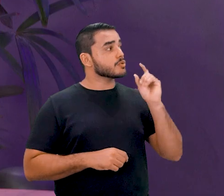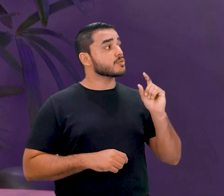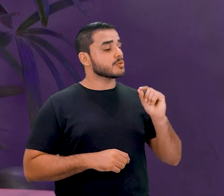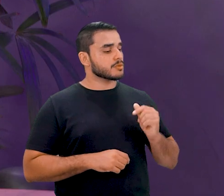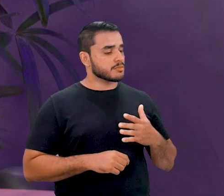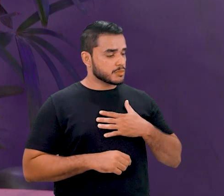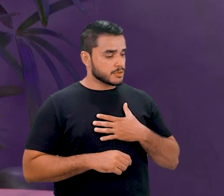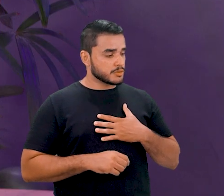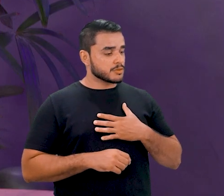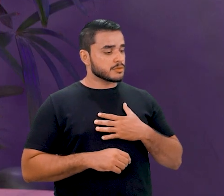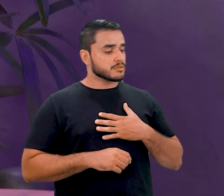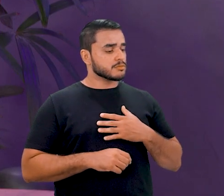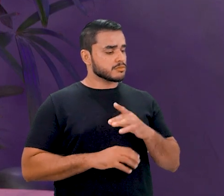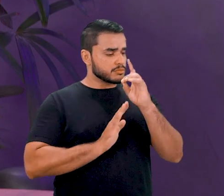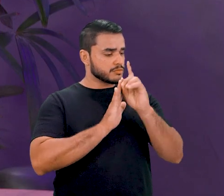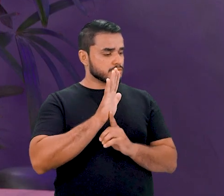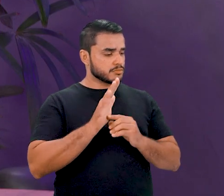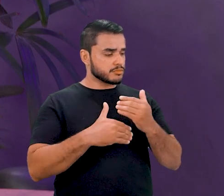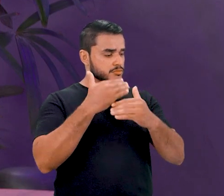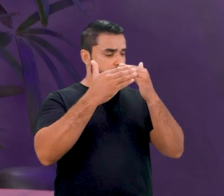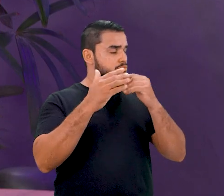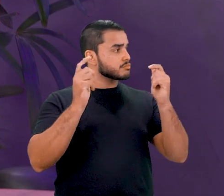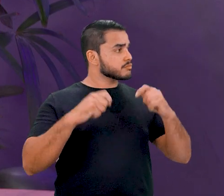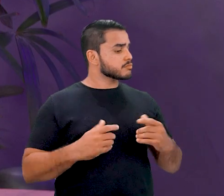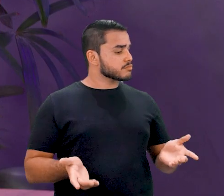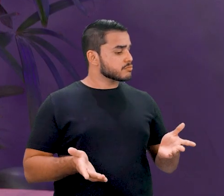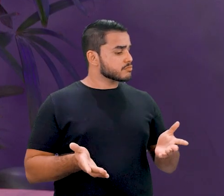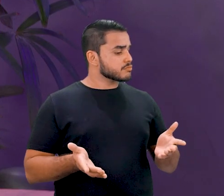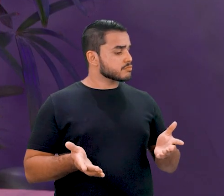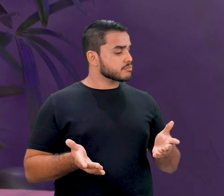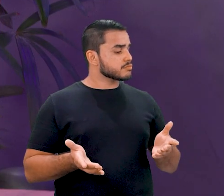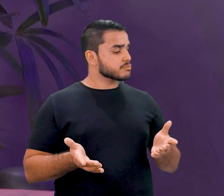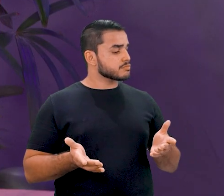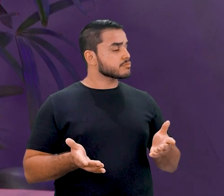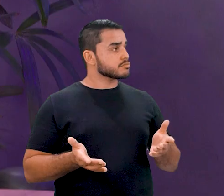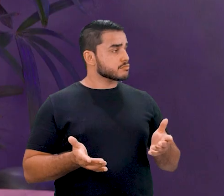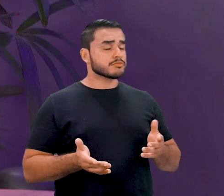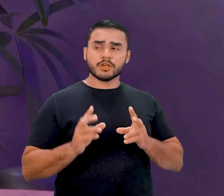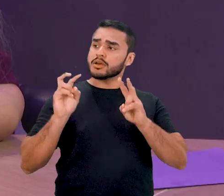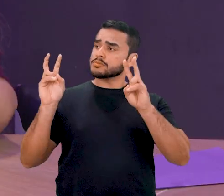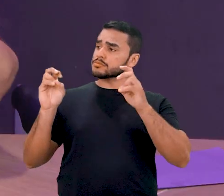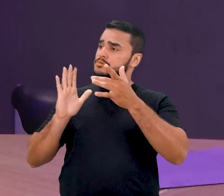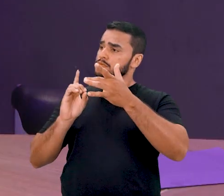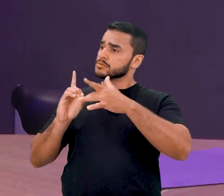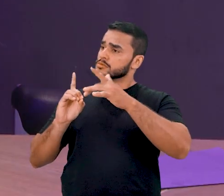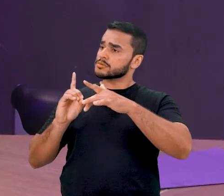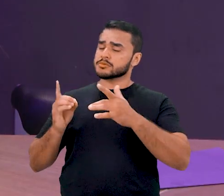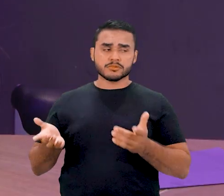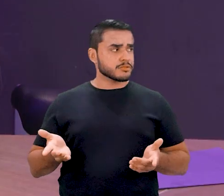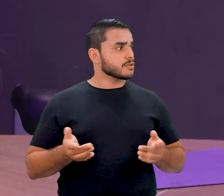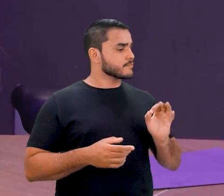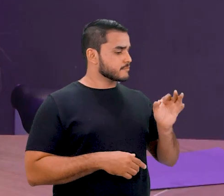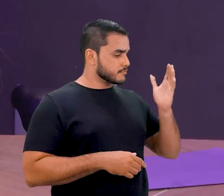que a gente tem o direito de crescer profissionalmente. Isso é o tipo de capacitismo que você está falando, né? Sim, porque parece que basta ter uma pessoa com